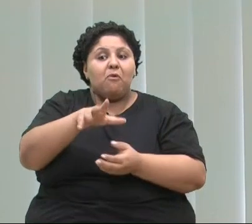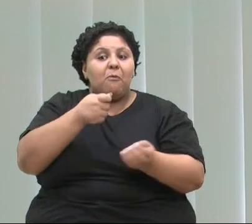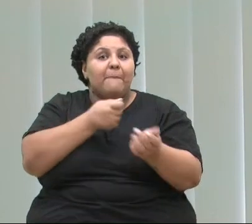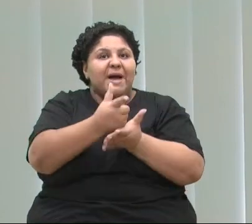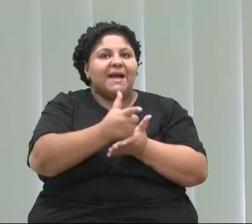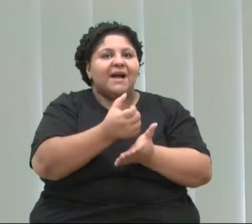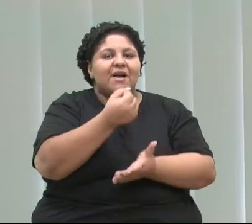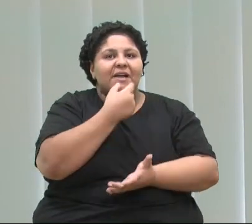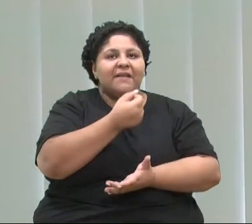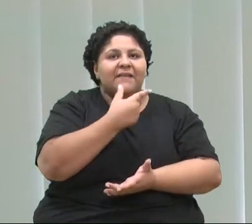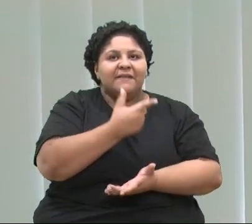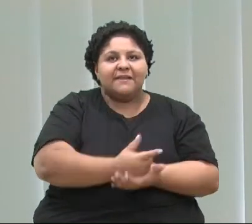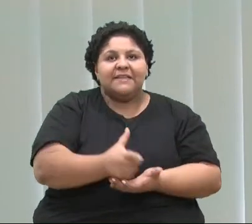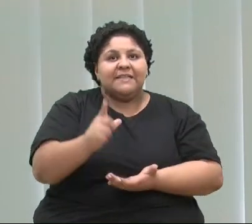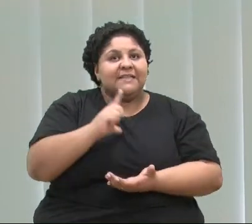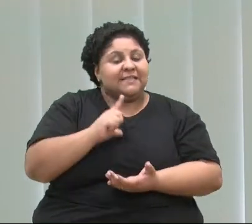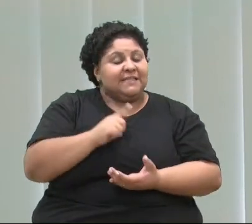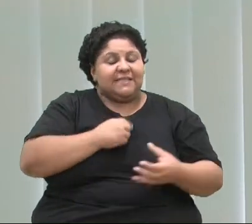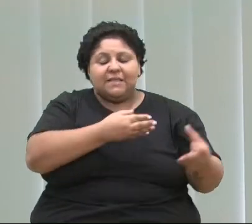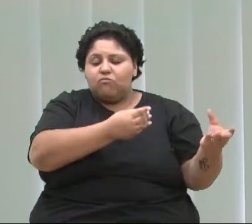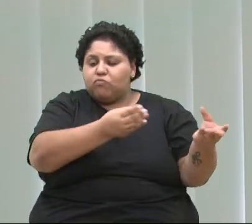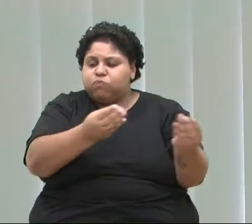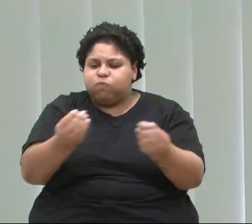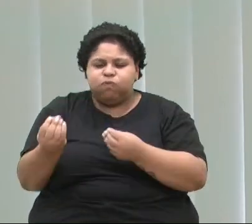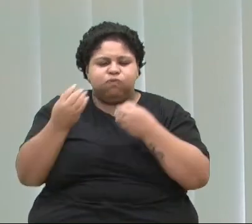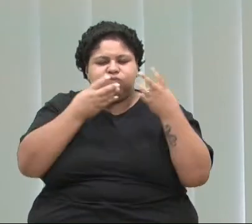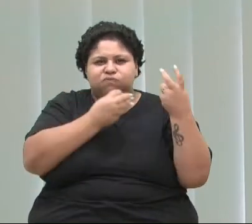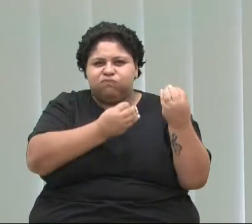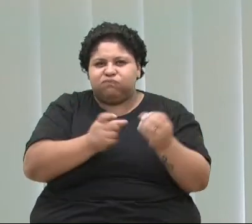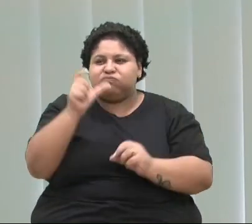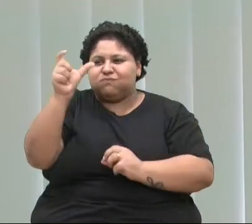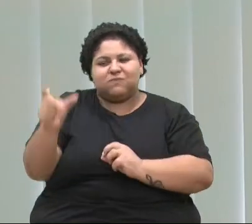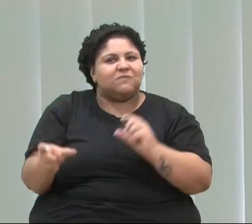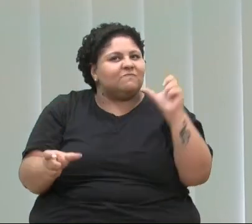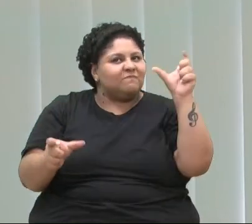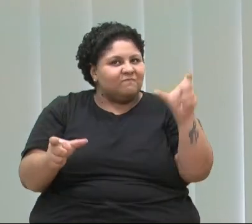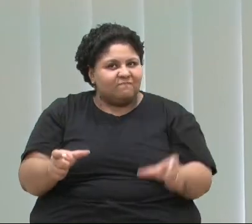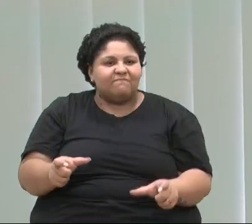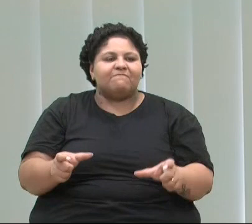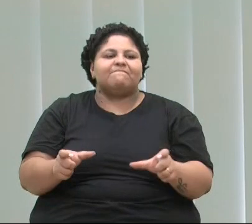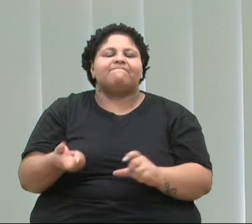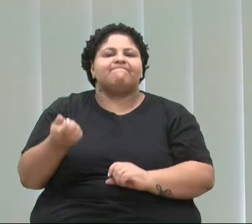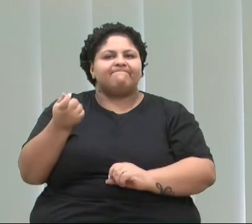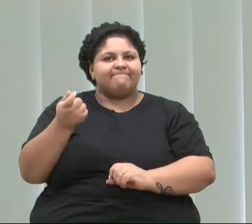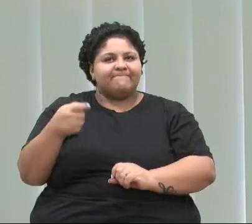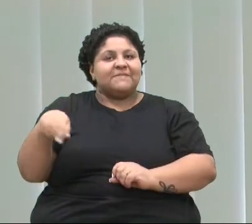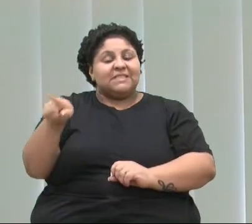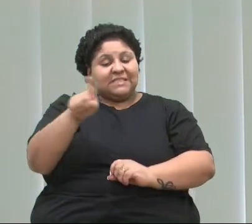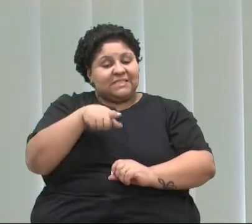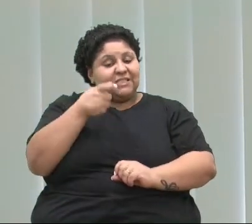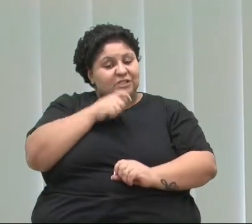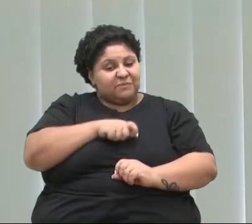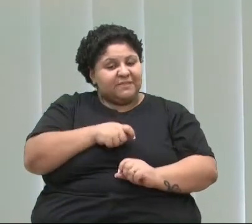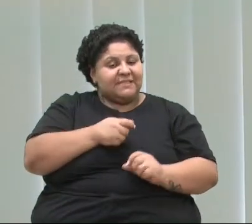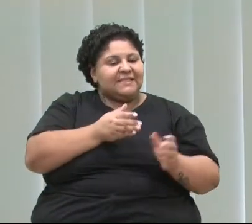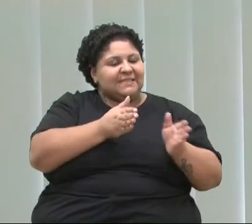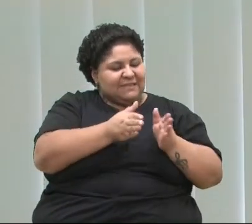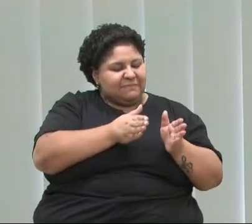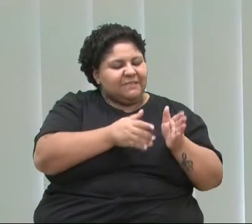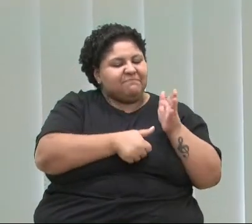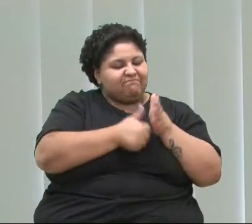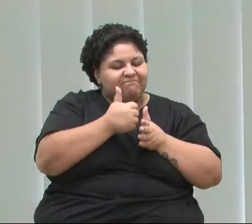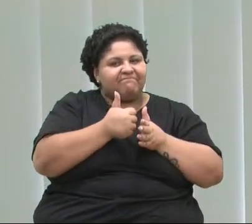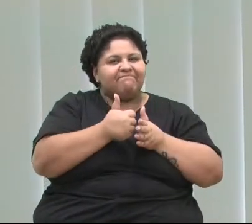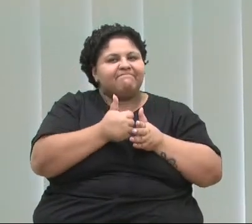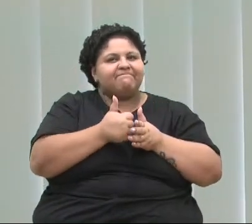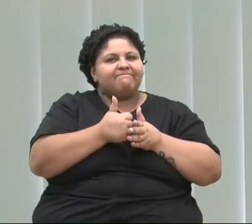como ele, a gente tem centenas de pessoas que estão recorrendo e a gente precisa se adaptar a isso, né? E uma